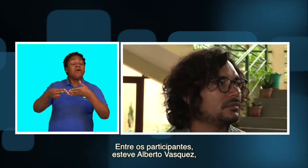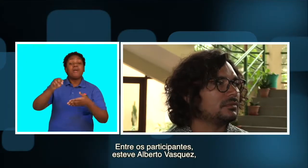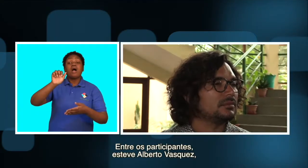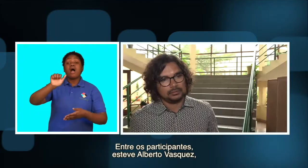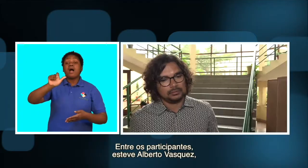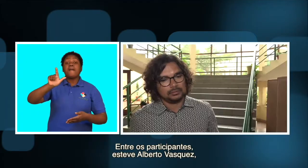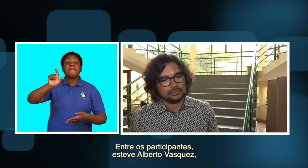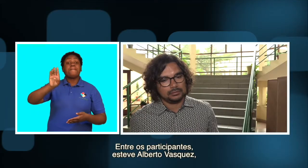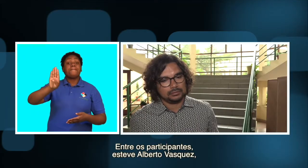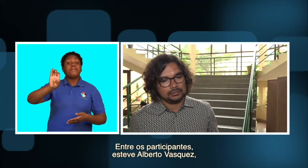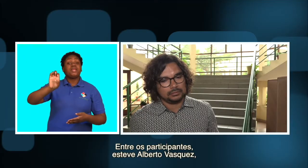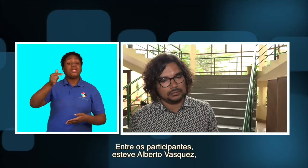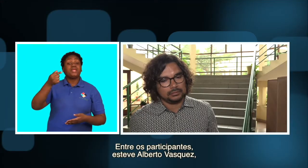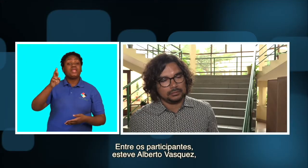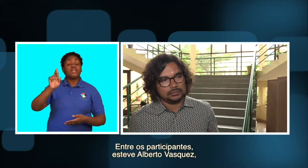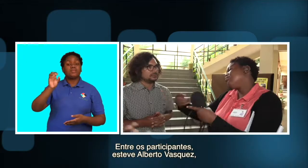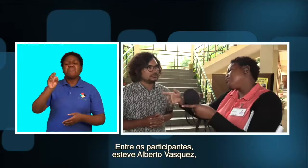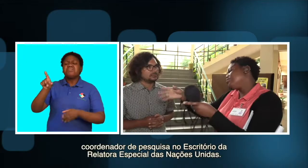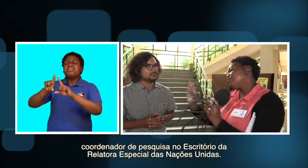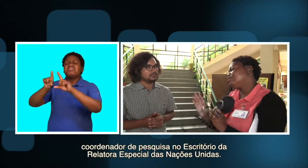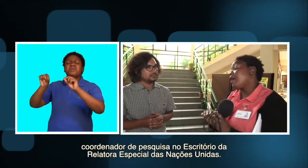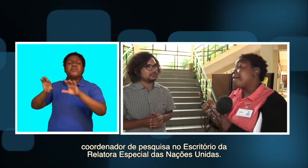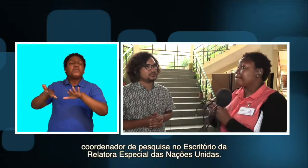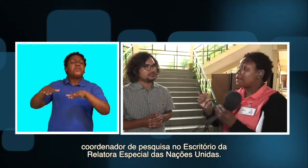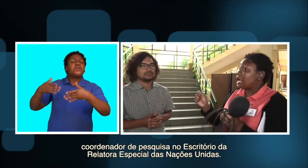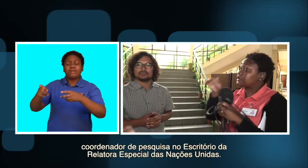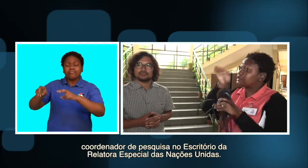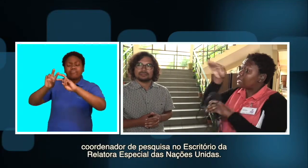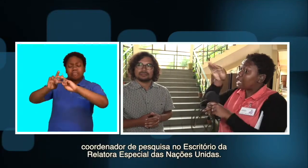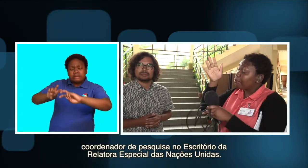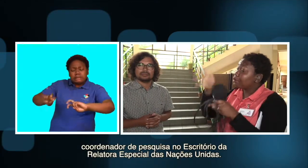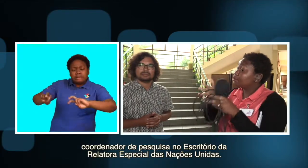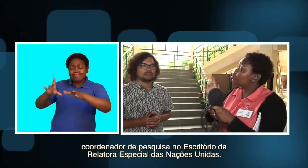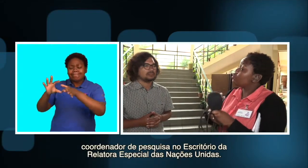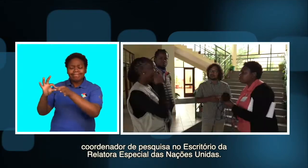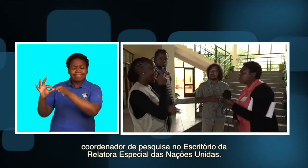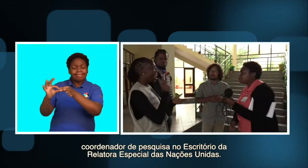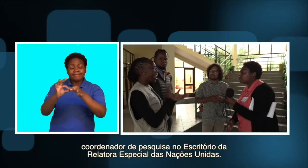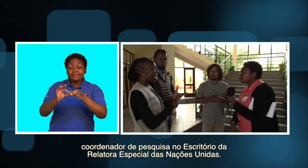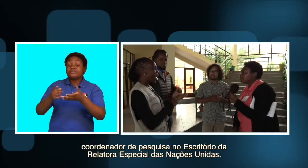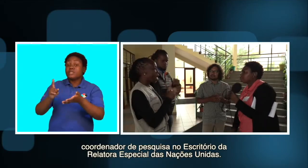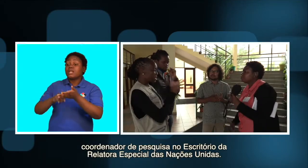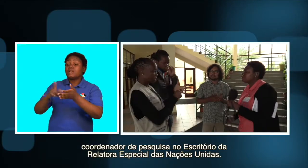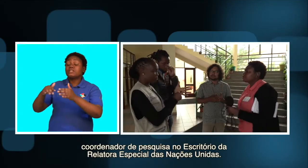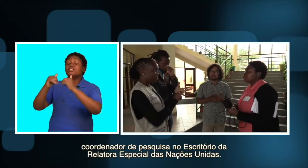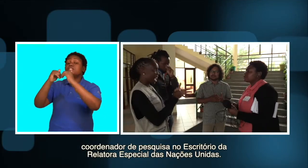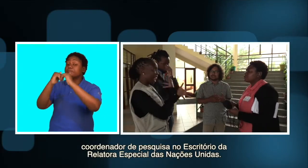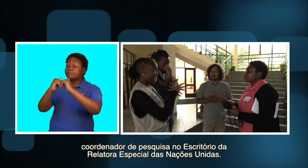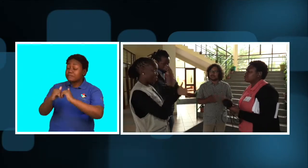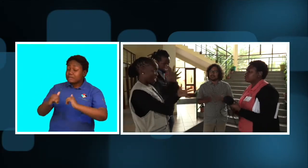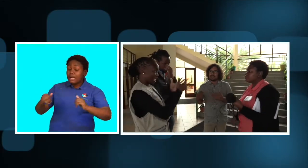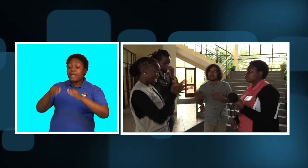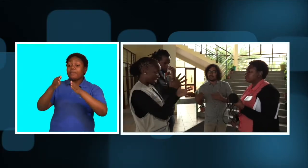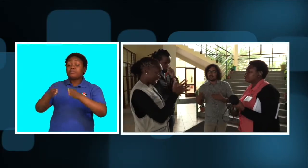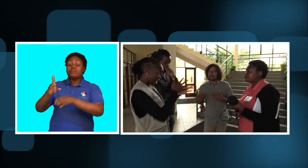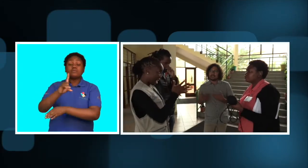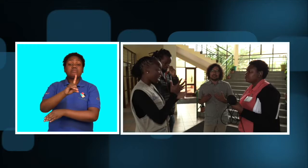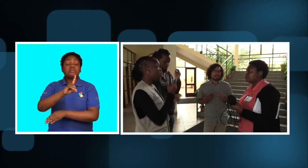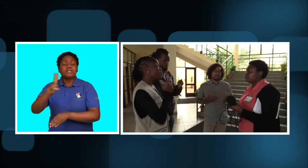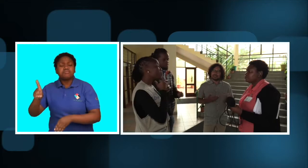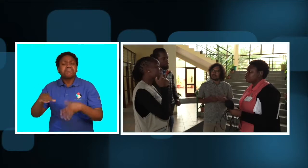Entre os participantes esteve Alberto Vasques, coordenador de pesquisa no escritório da Relatória Especial das Nações Unidas.